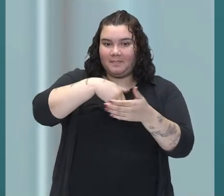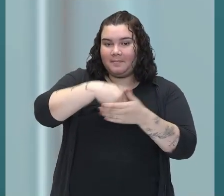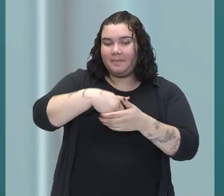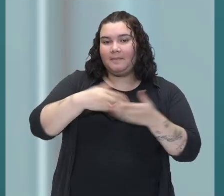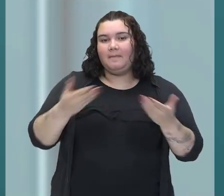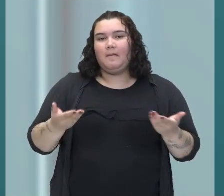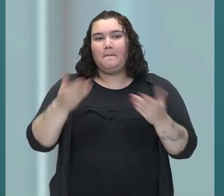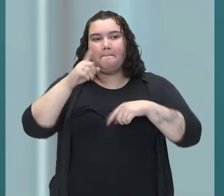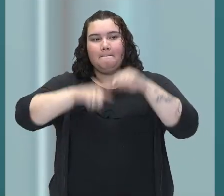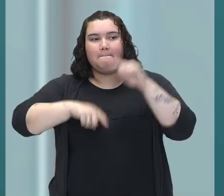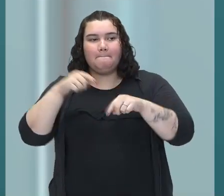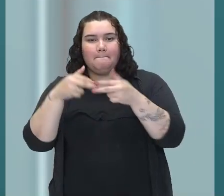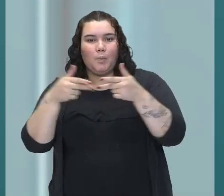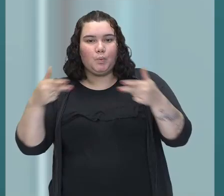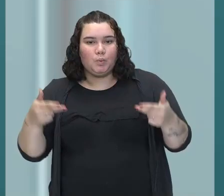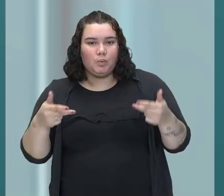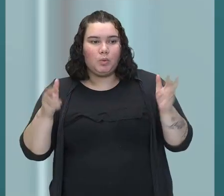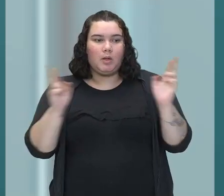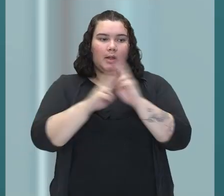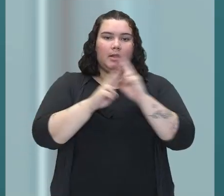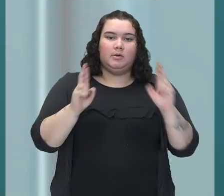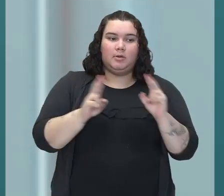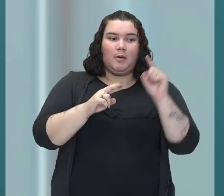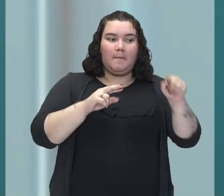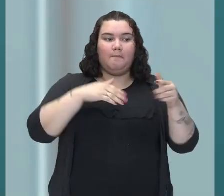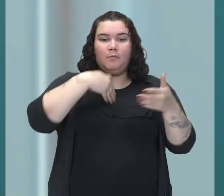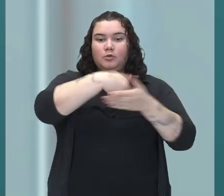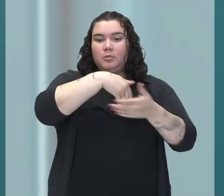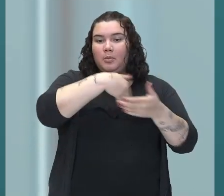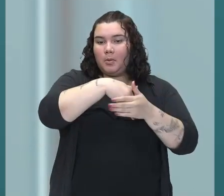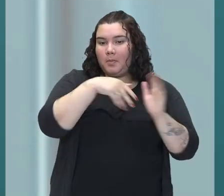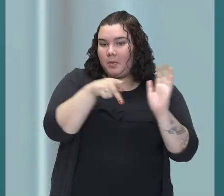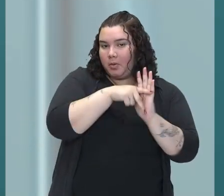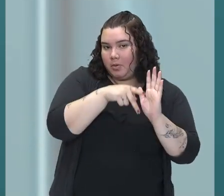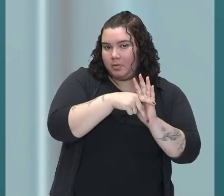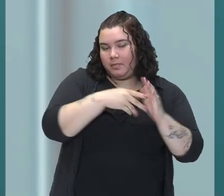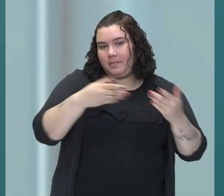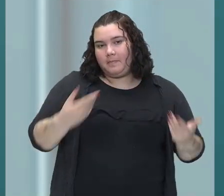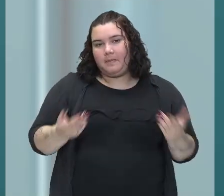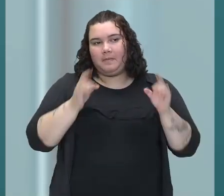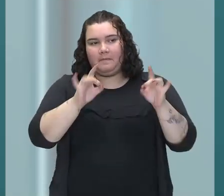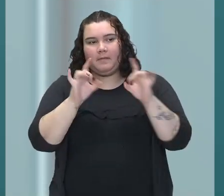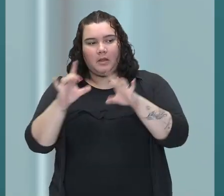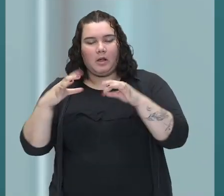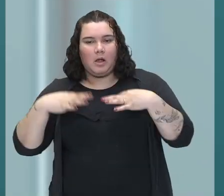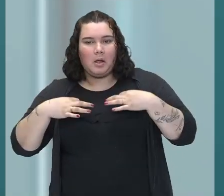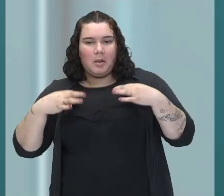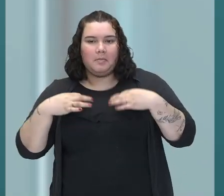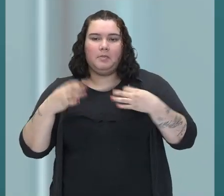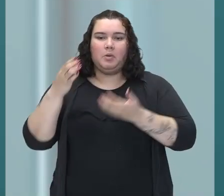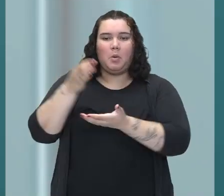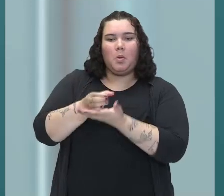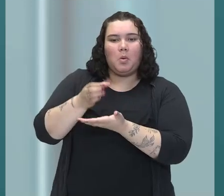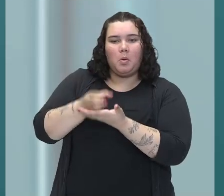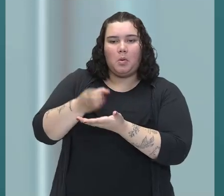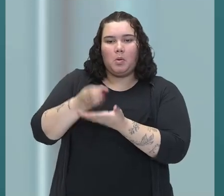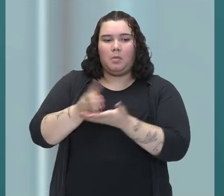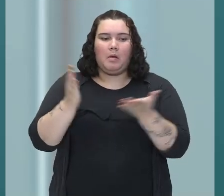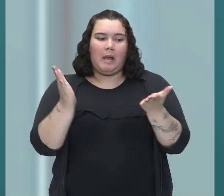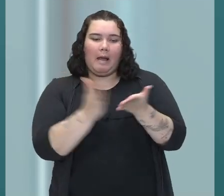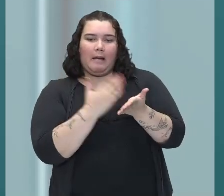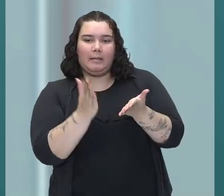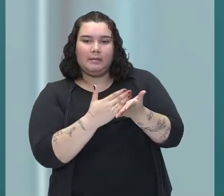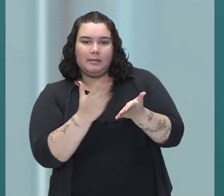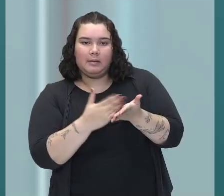produtos relacionados a um clube de futebol ou de vários clubes, né? Vendendo camisas, canecas,